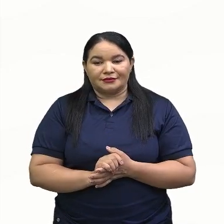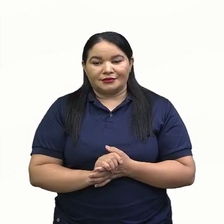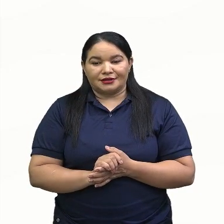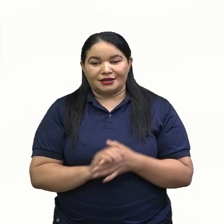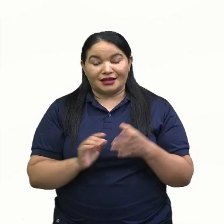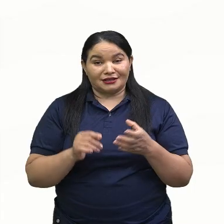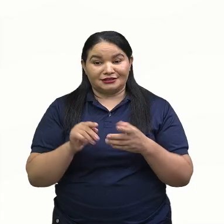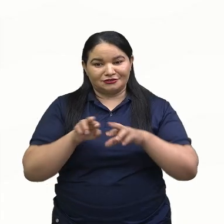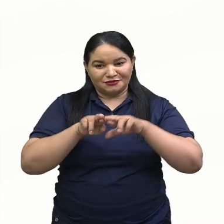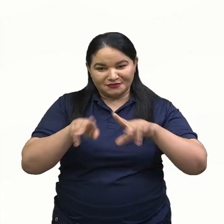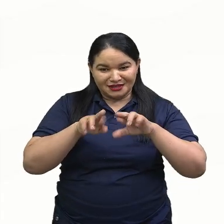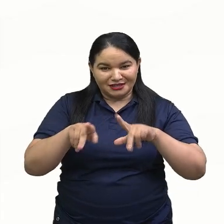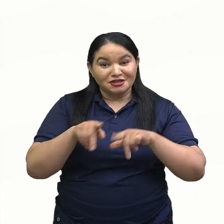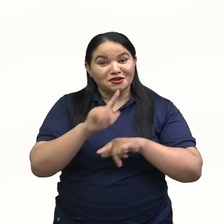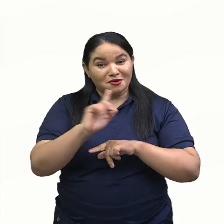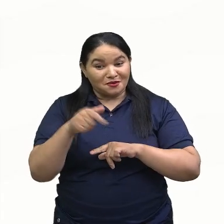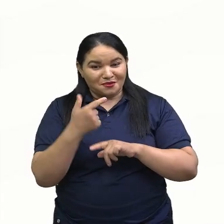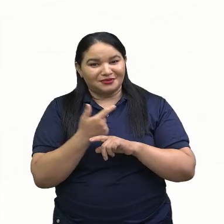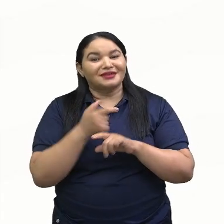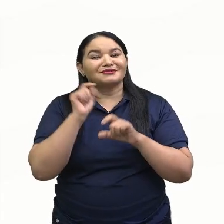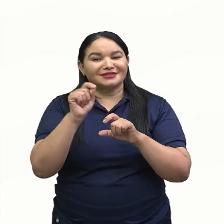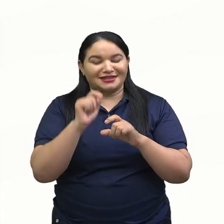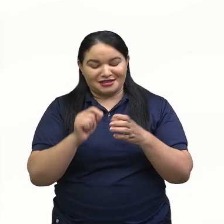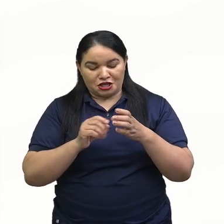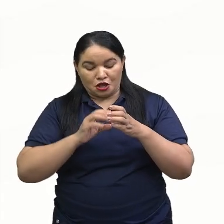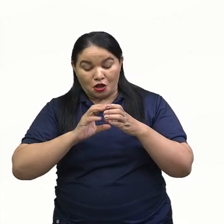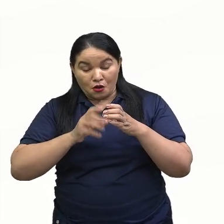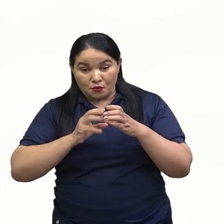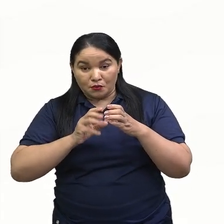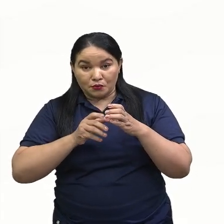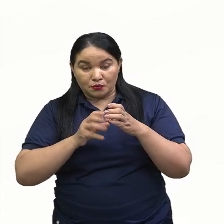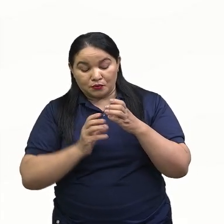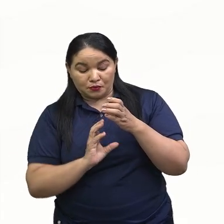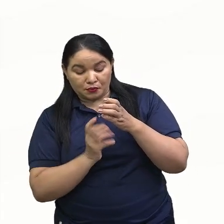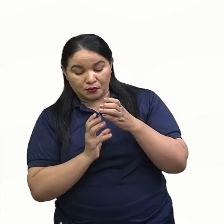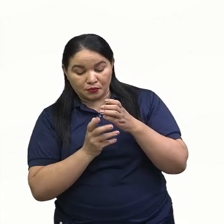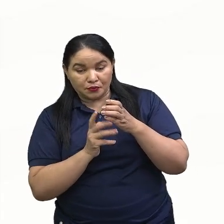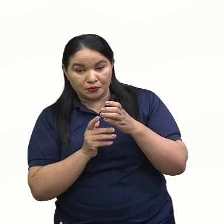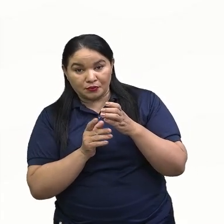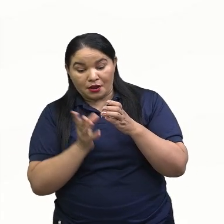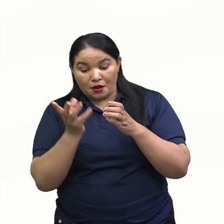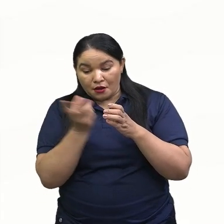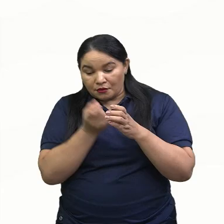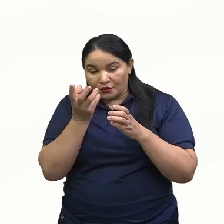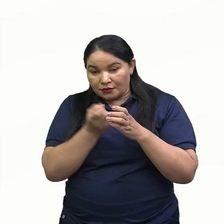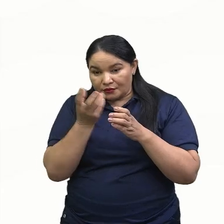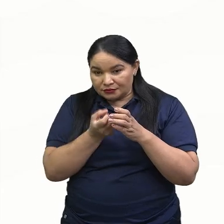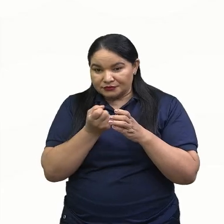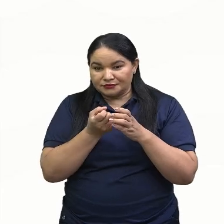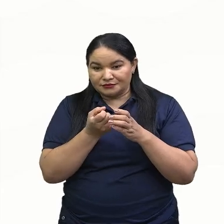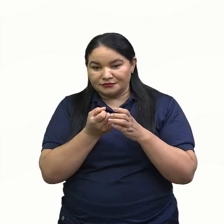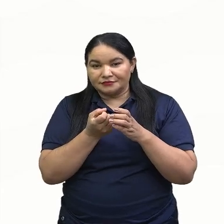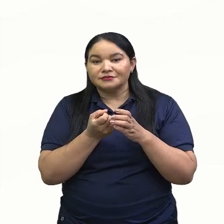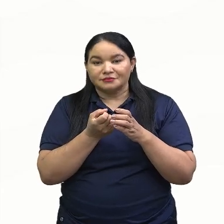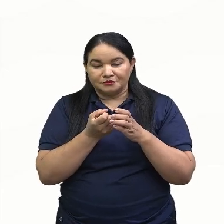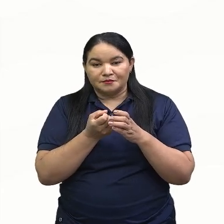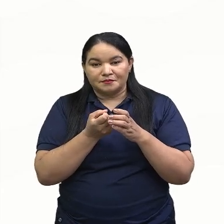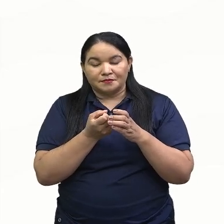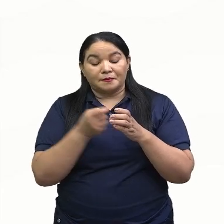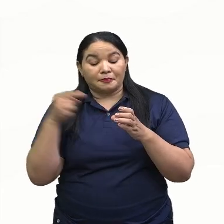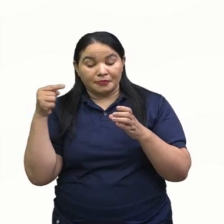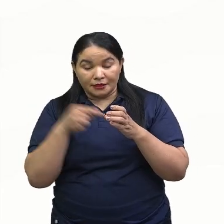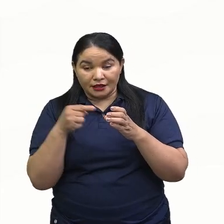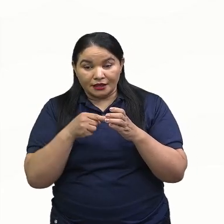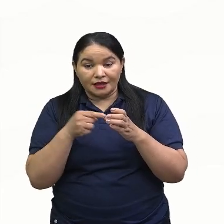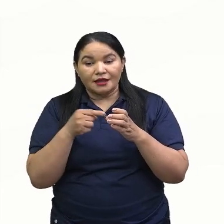gente? É o receptor. Aí aqui, eu estou pensando na chave, no